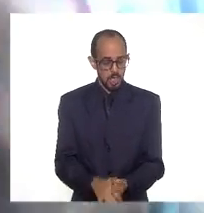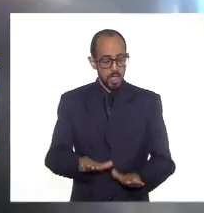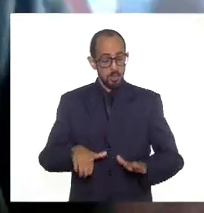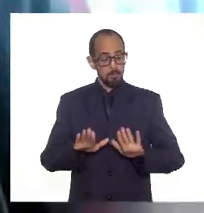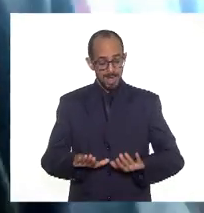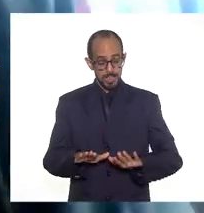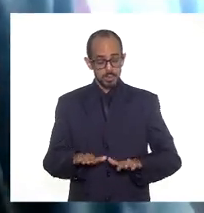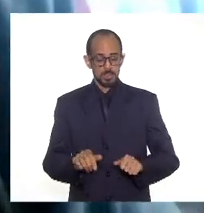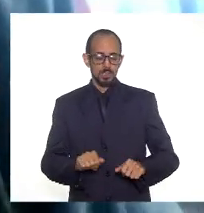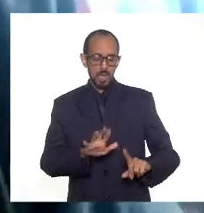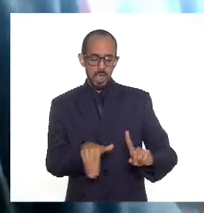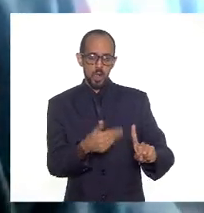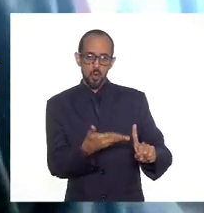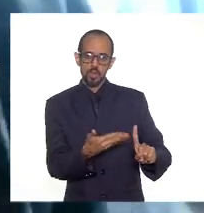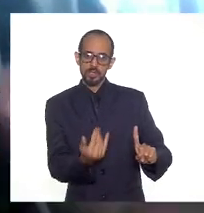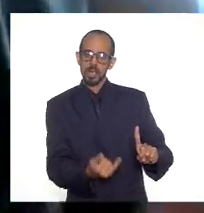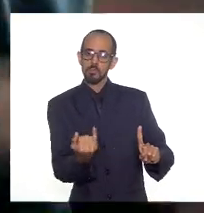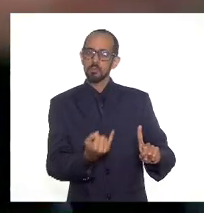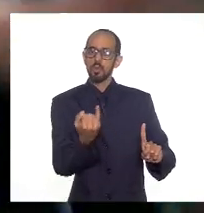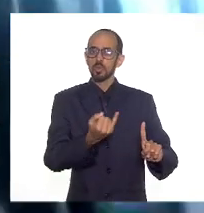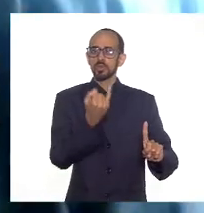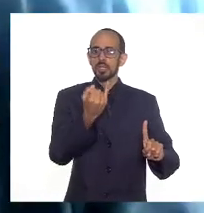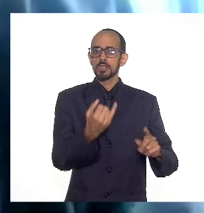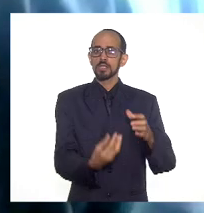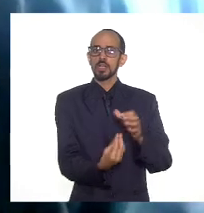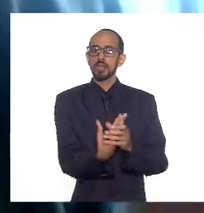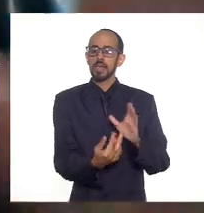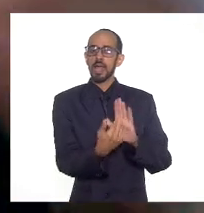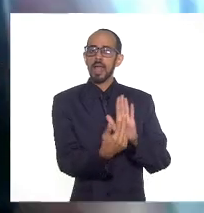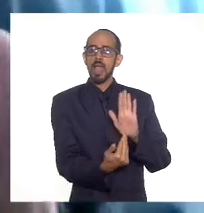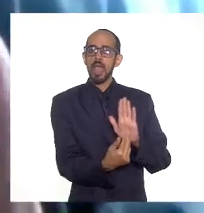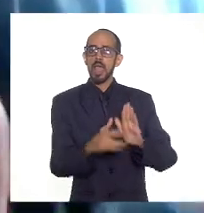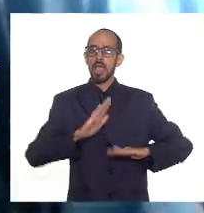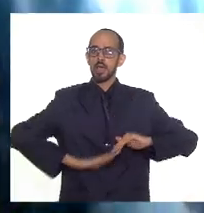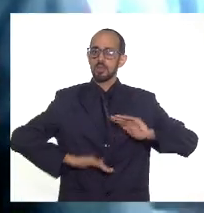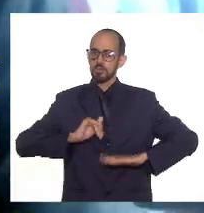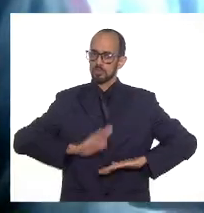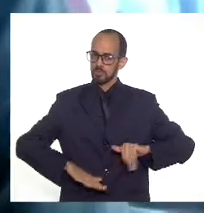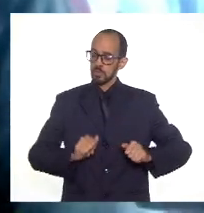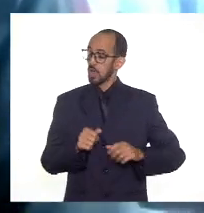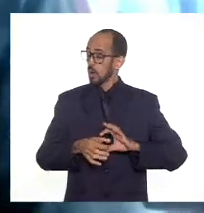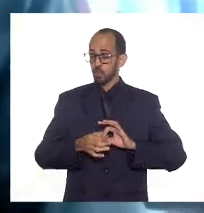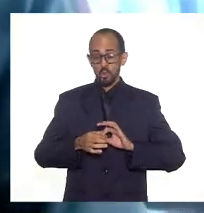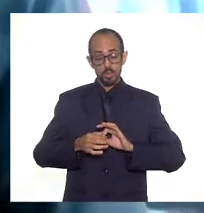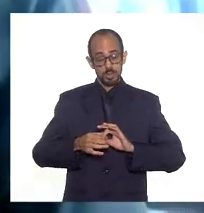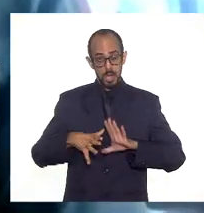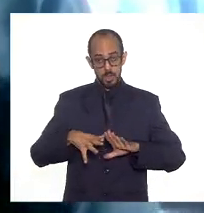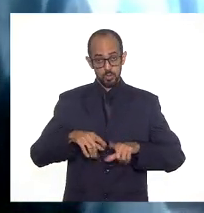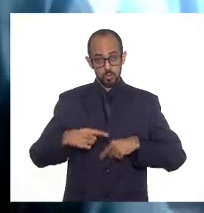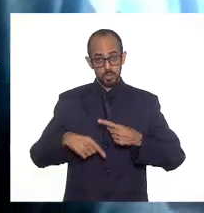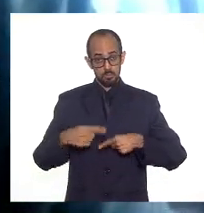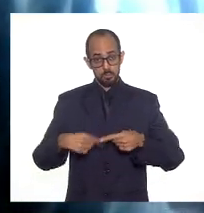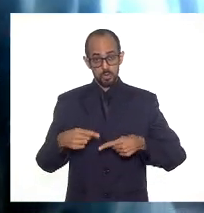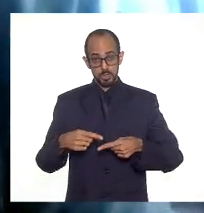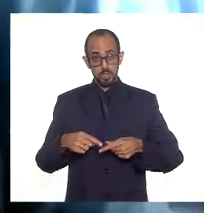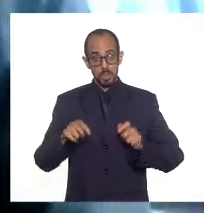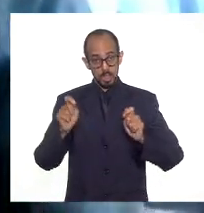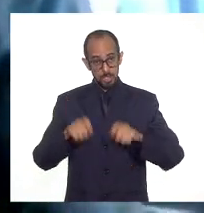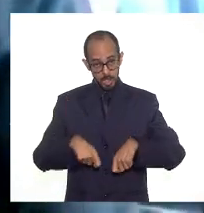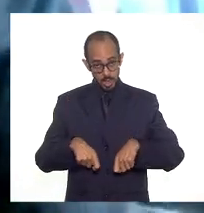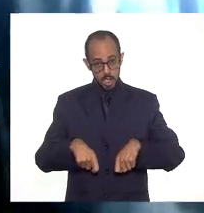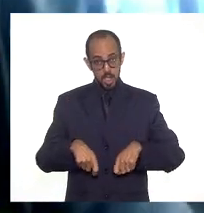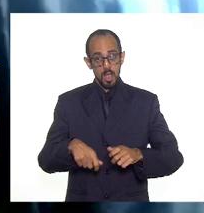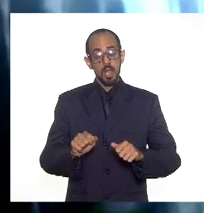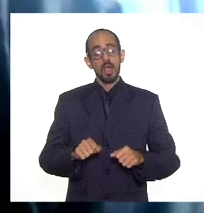importância, regulamentar a carreira e deixar tudo pronto. Está autorizado. Assim que nós tivermos condições,